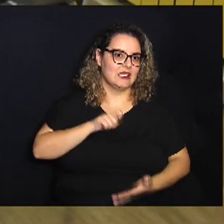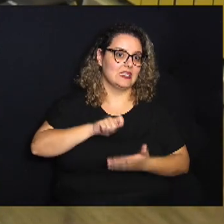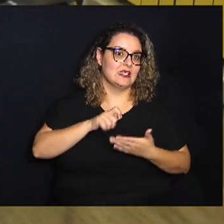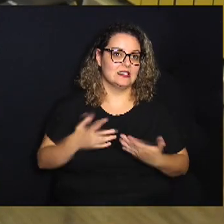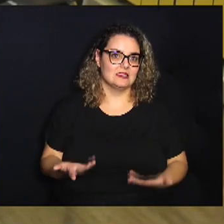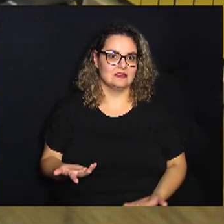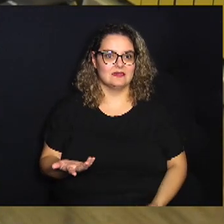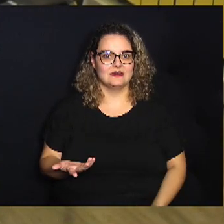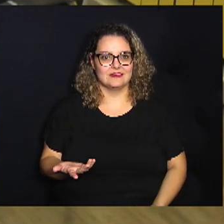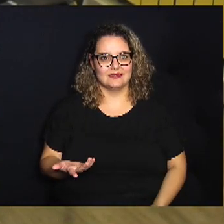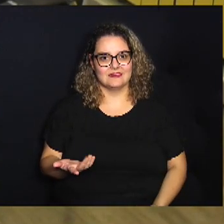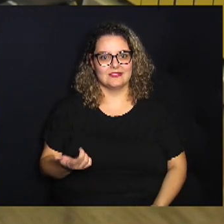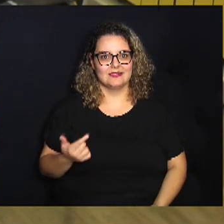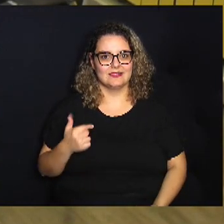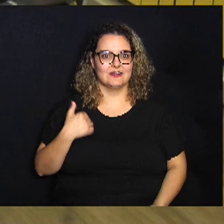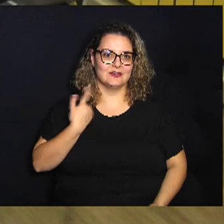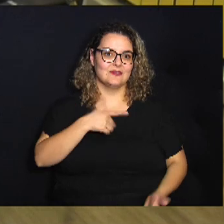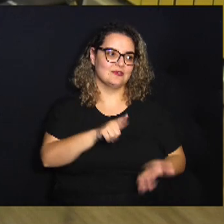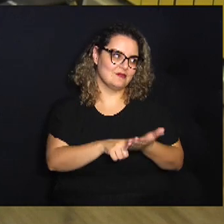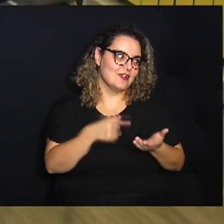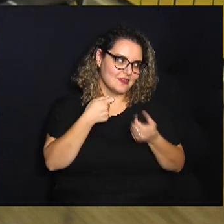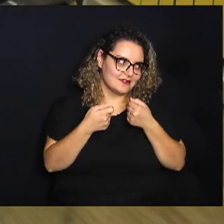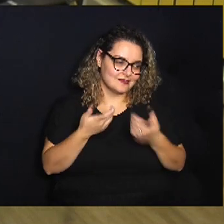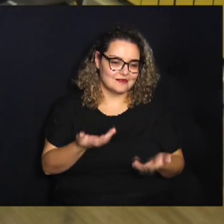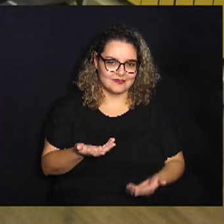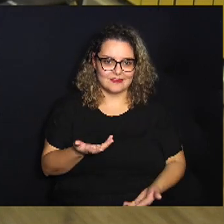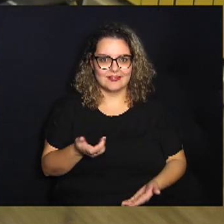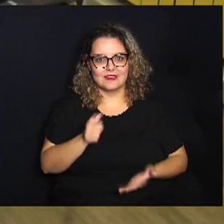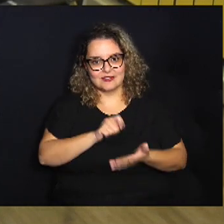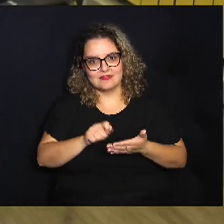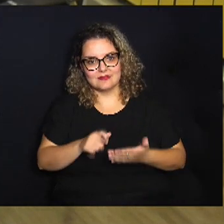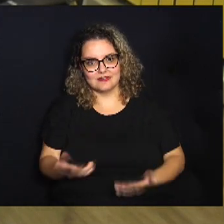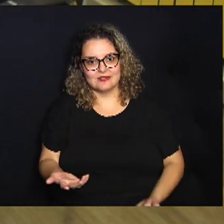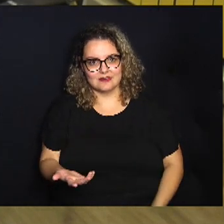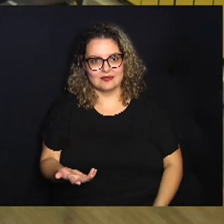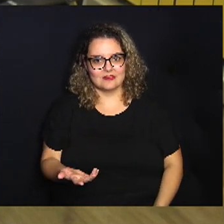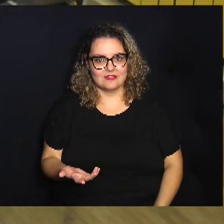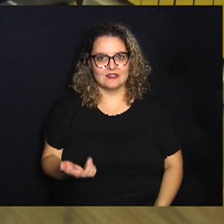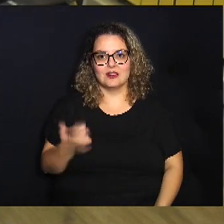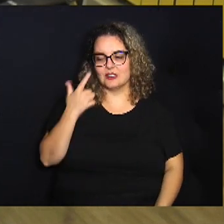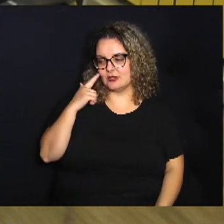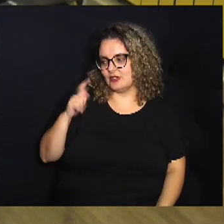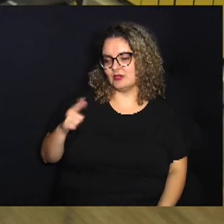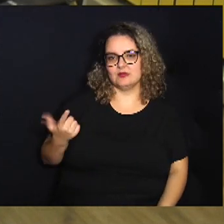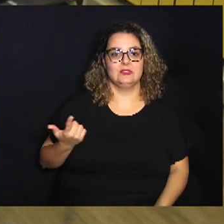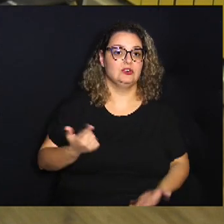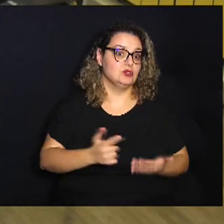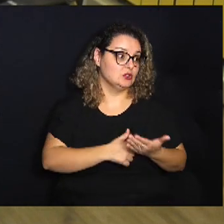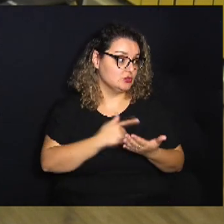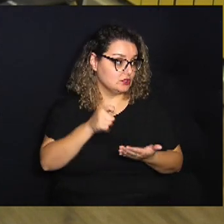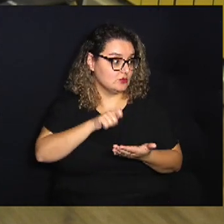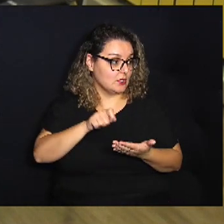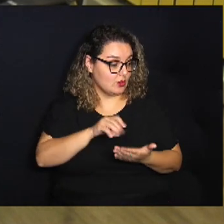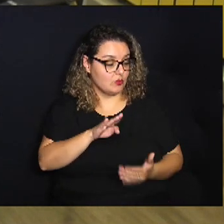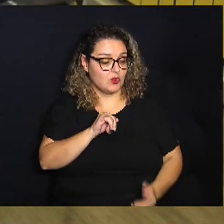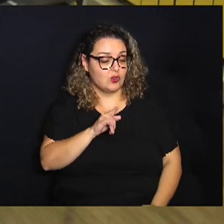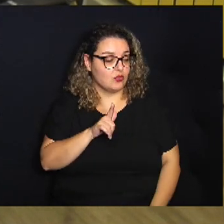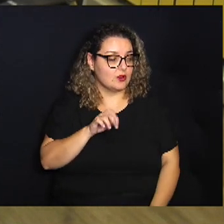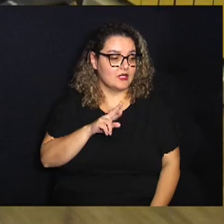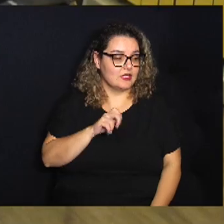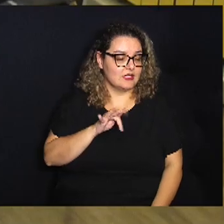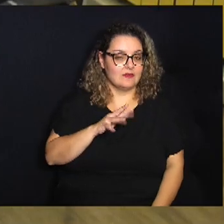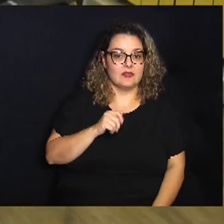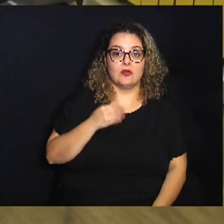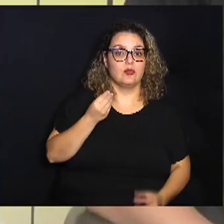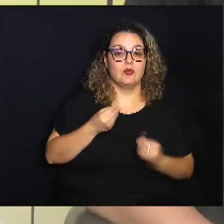Não que a gente jornalista não escreva, mas essa pela literatura, pelas biografias, como que foi tudo isso? Acho